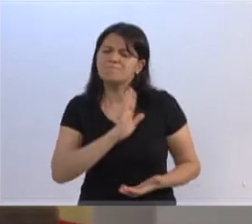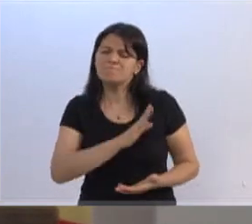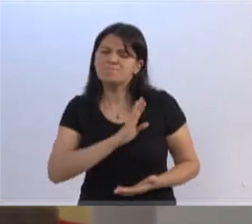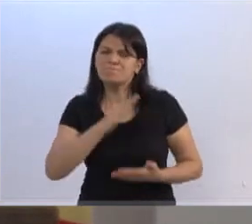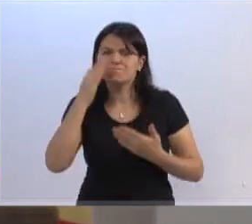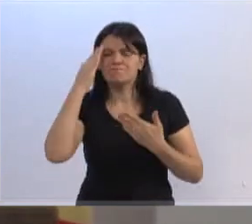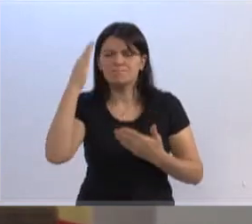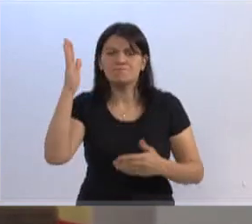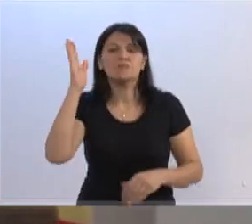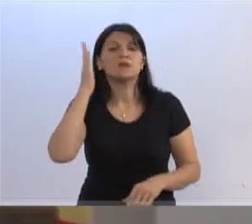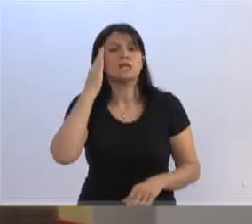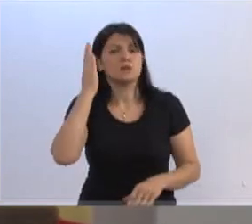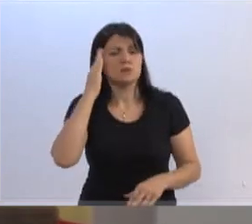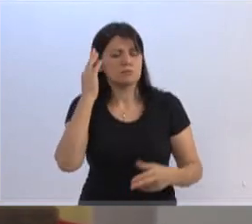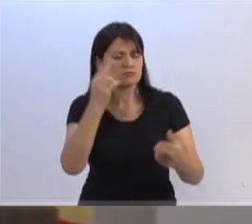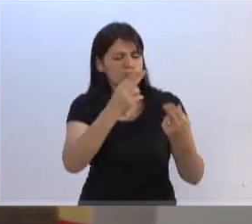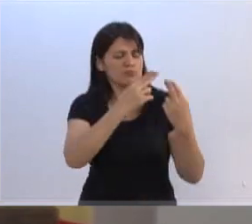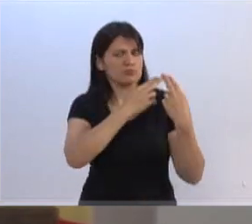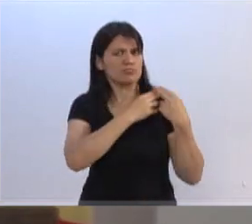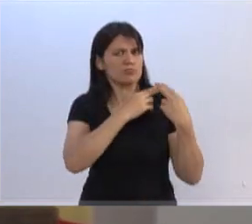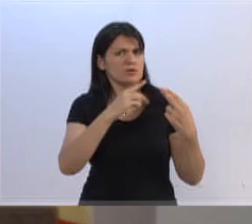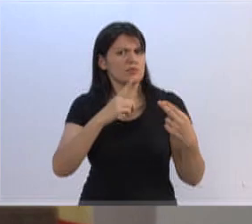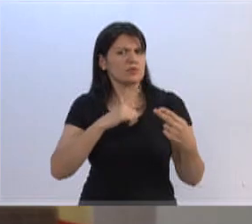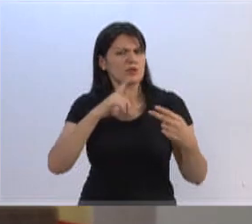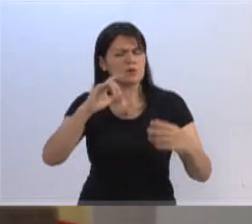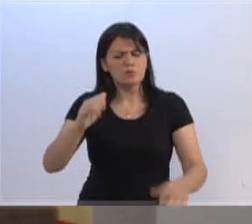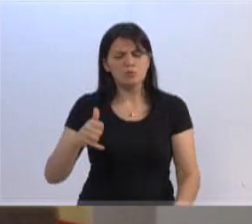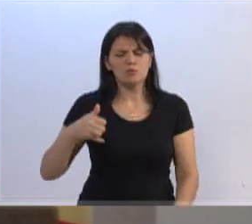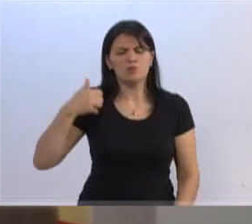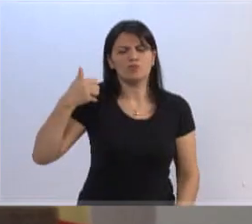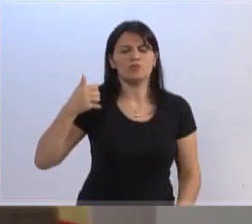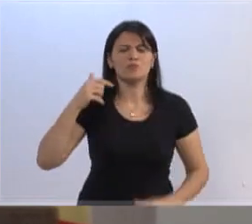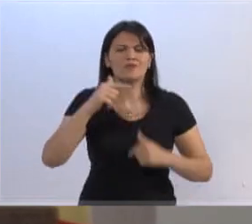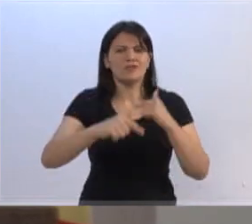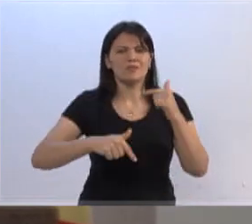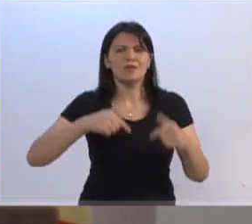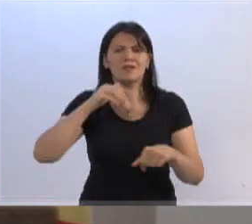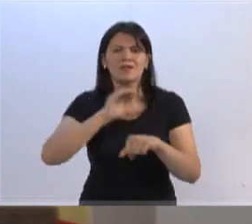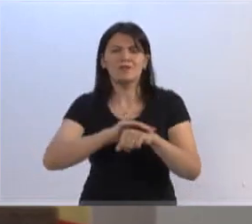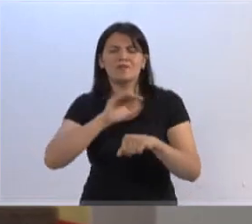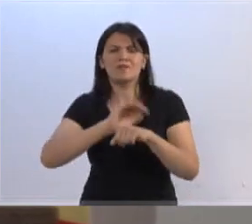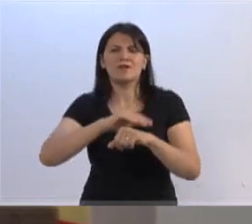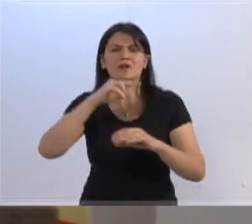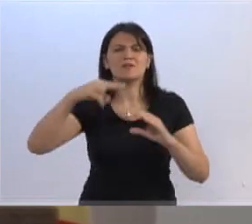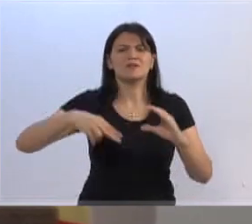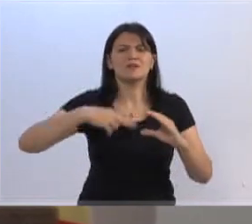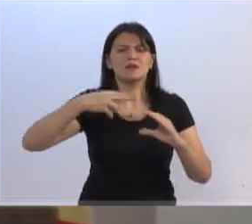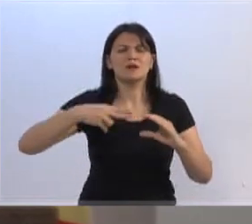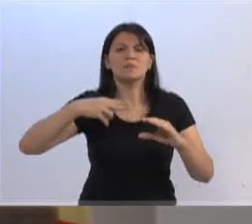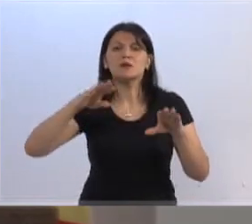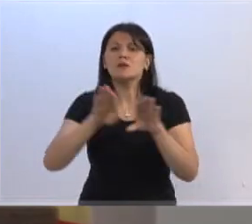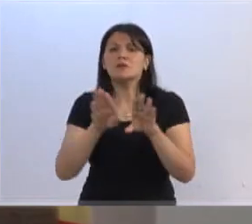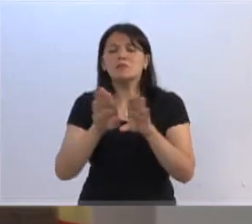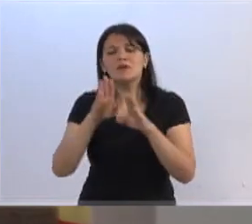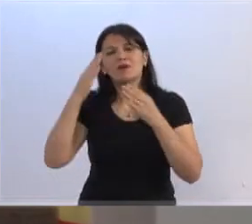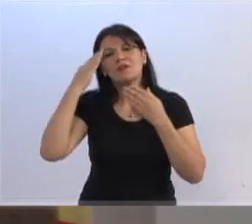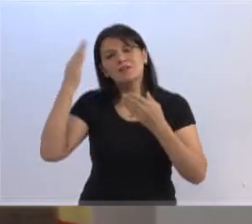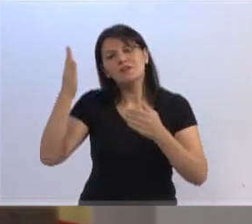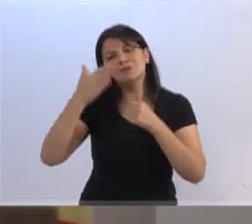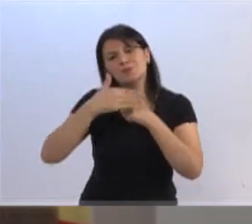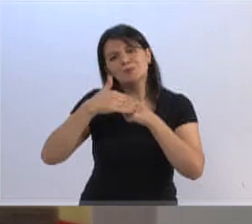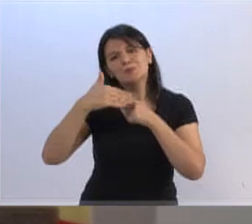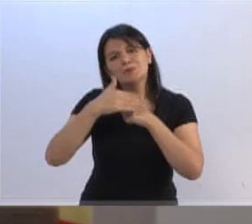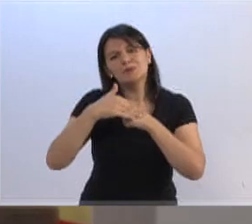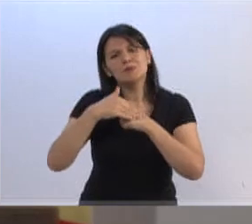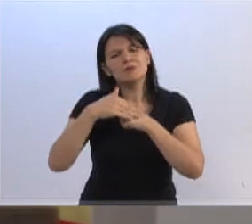que trago, tenho muito orgulho do trabalho aqui que faço nessa Casa Legislativa e agradeço também o carinho que recebi